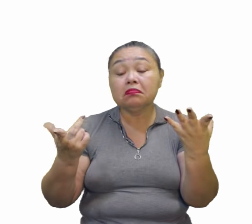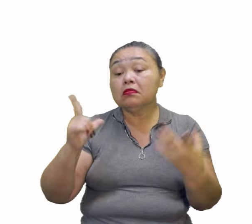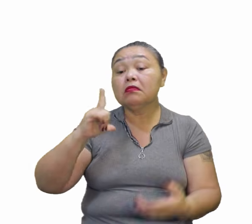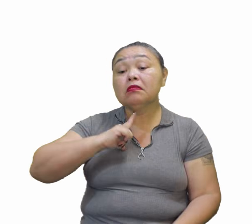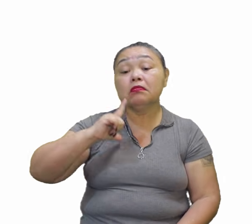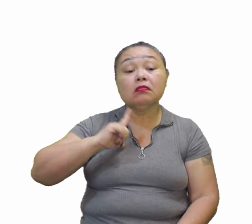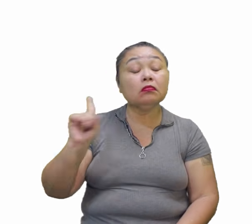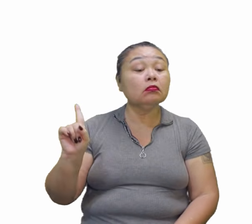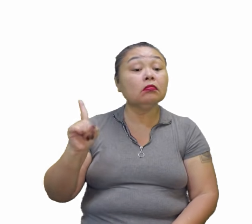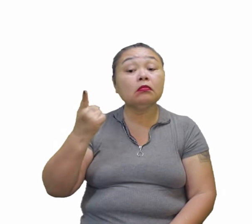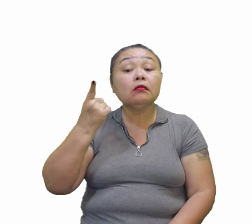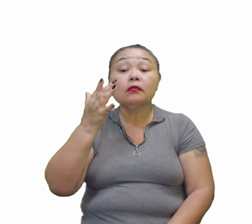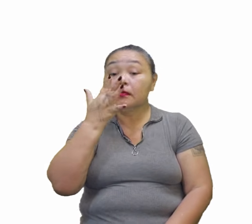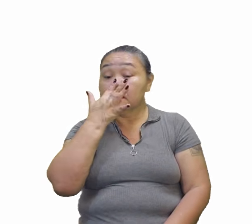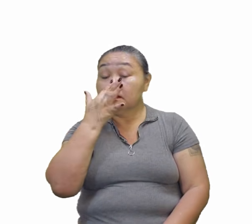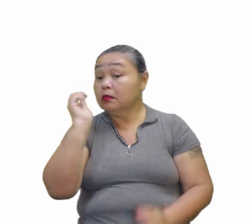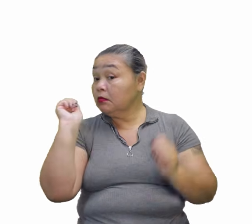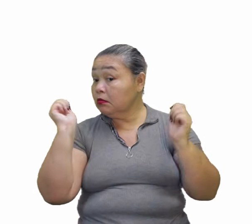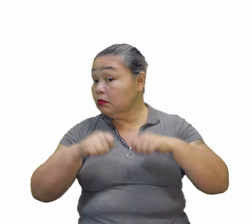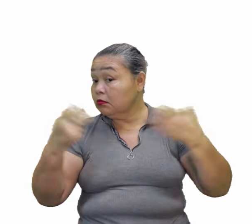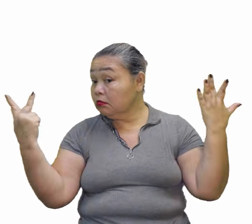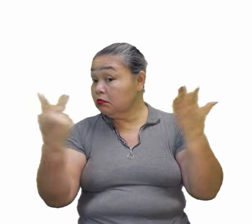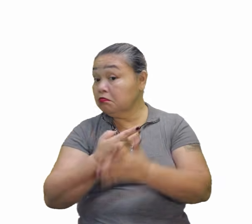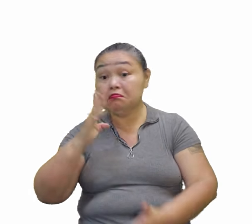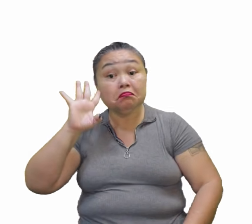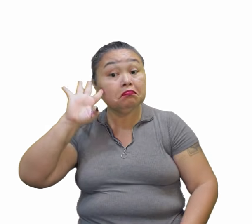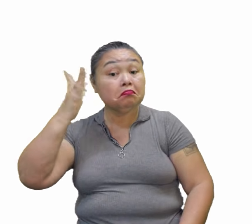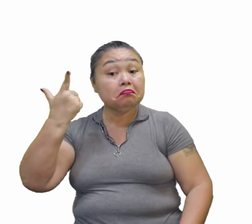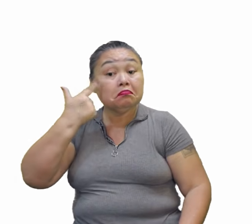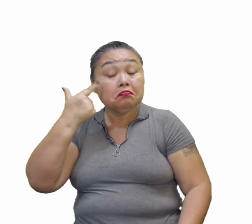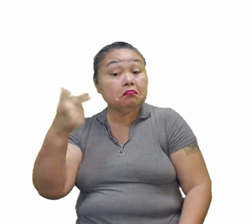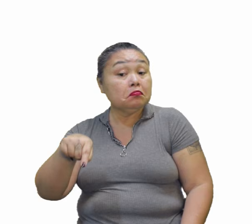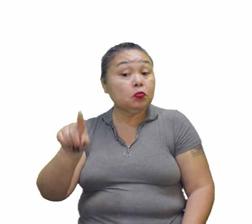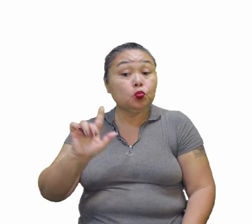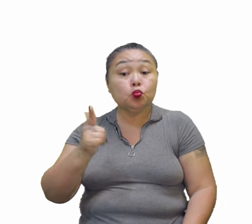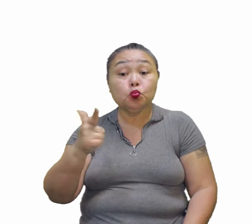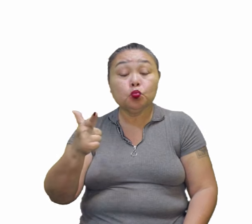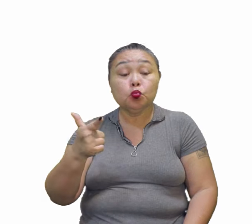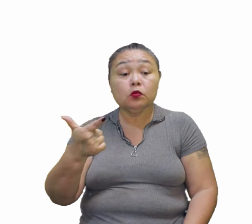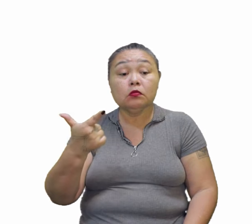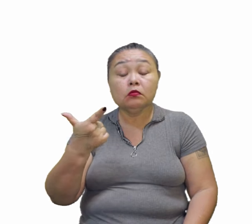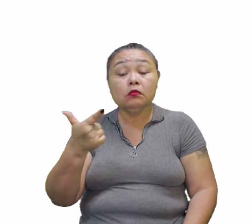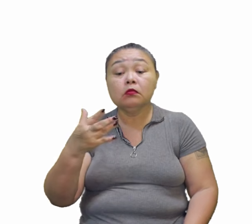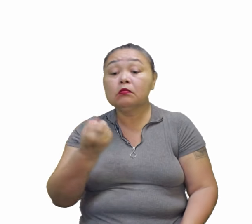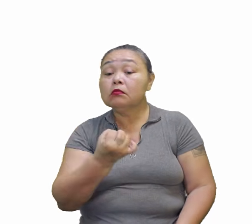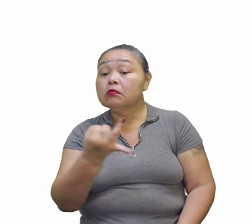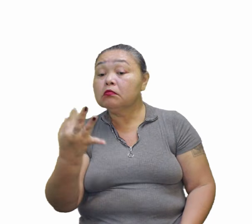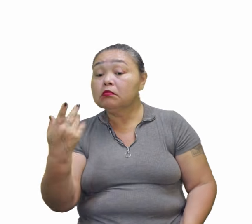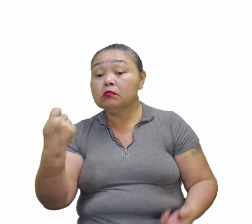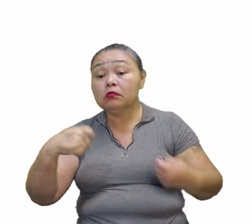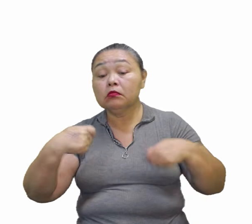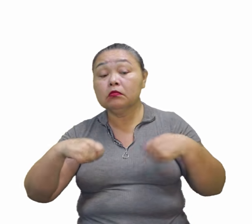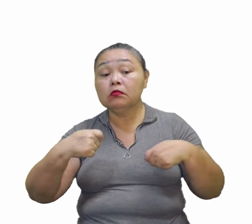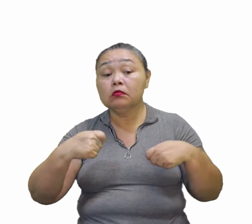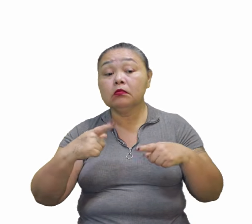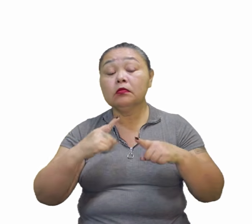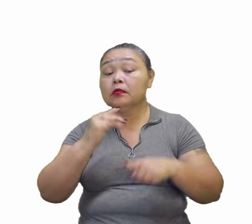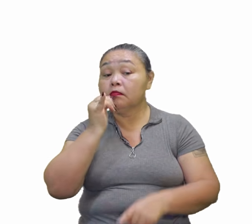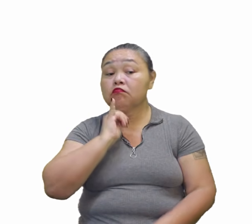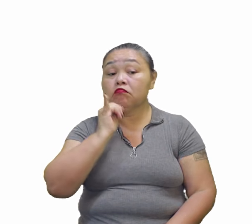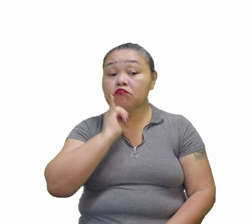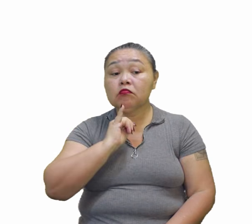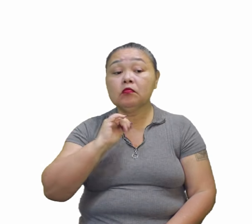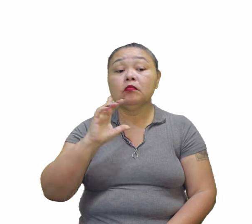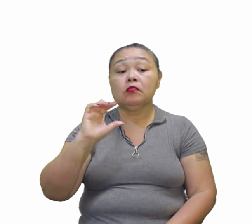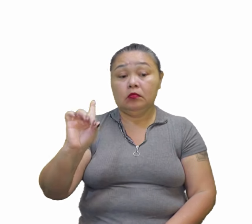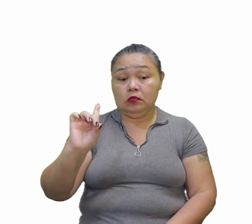tem, até observar que pode acontecer de um deles não ter a quantidade necessária. Por exemplo, vamos